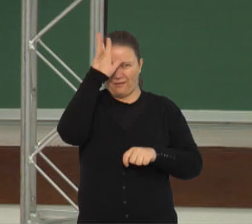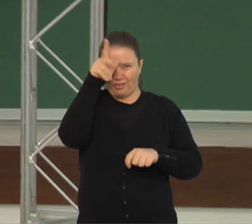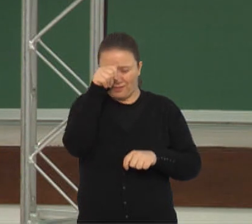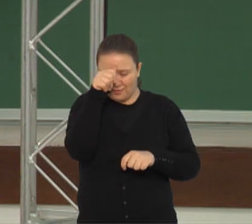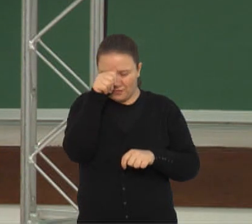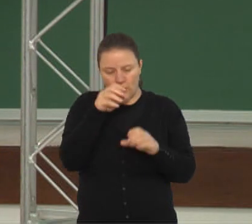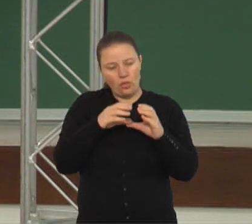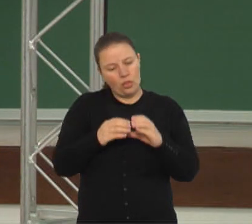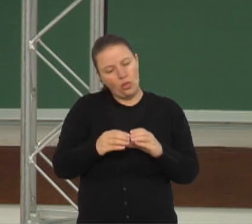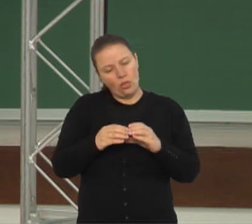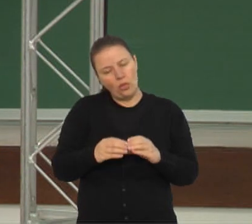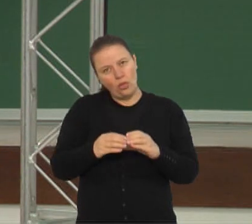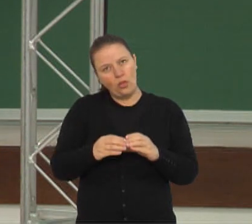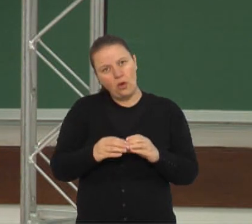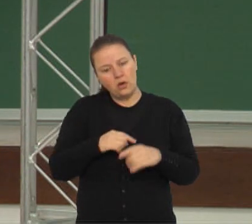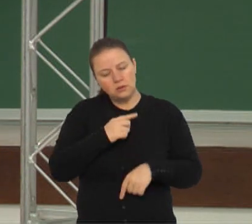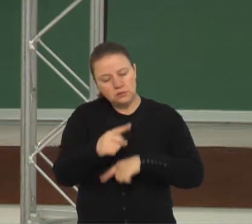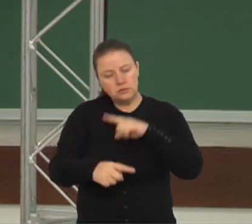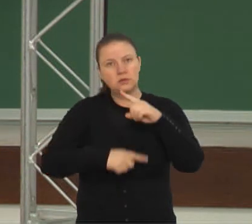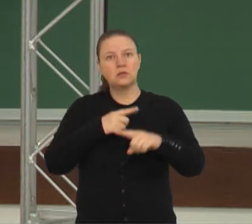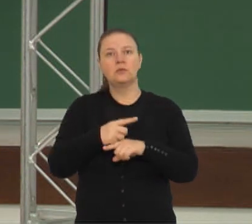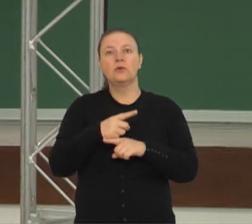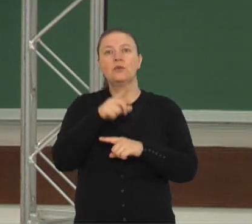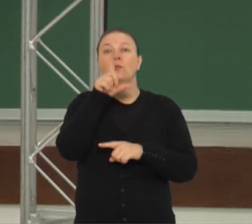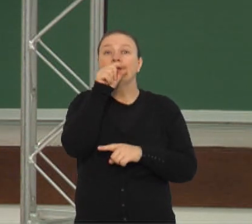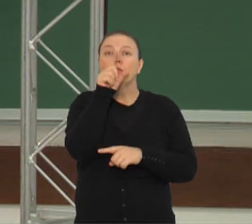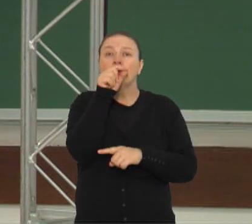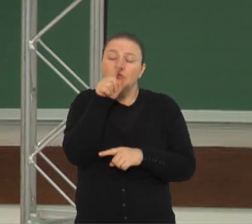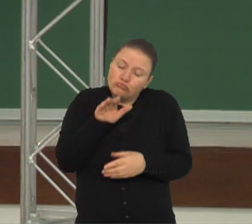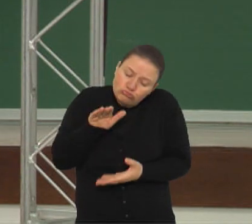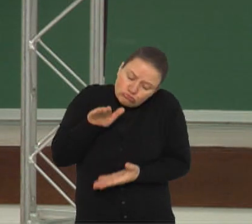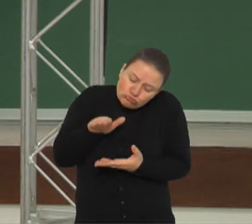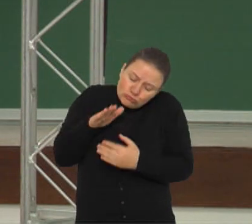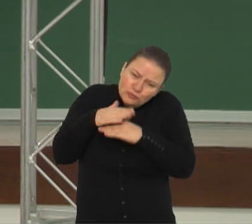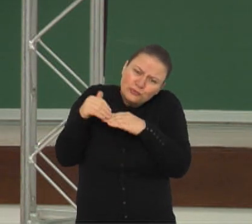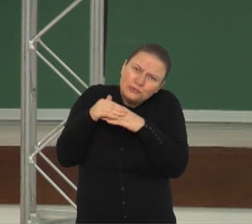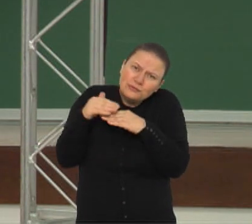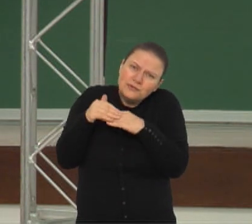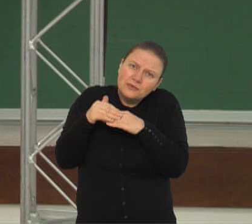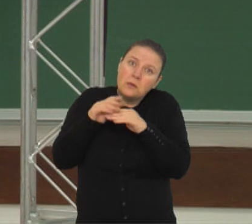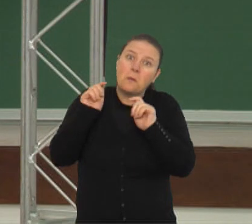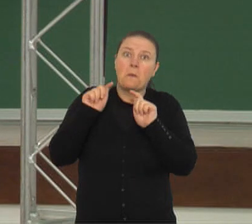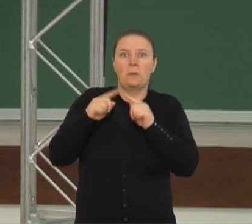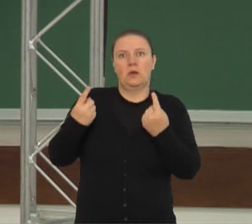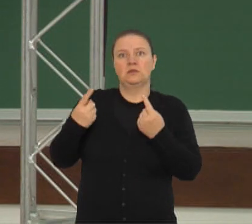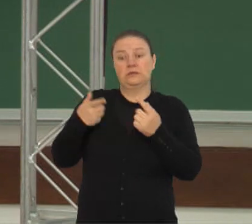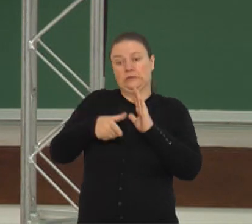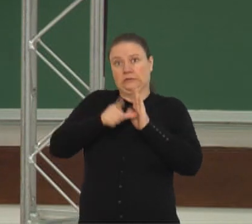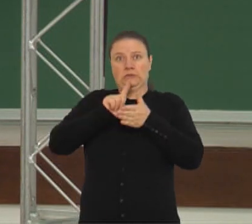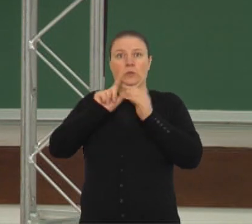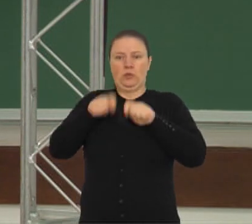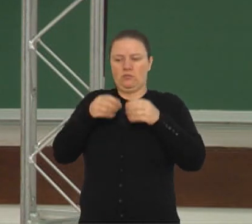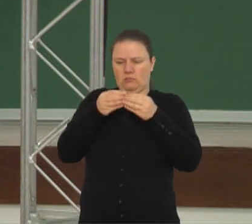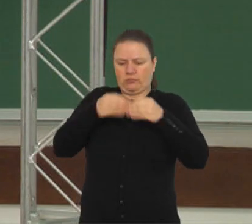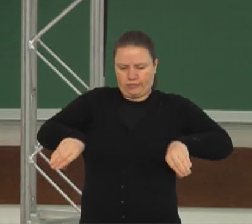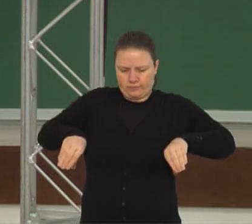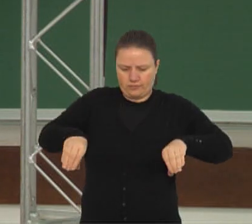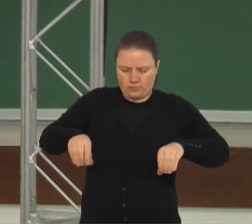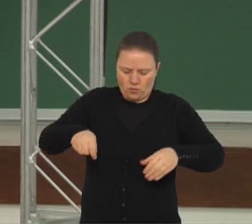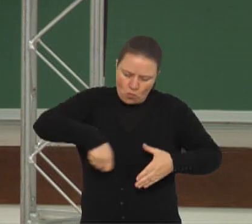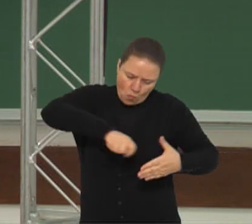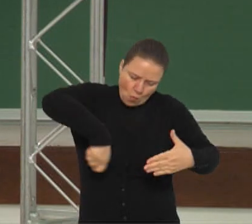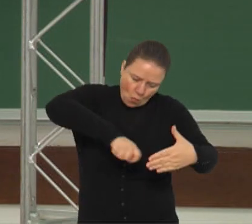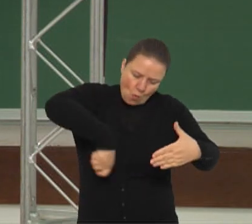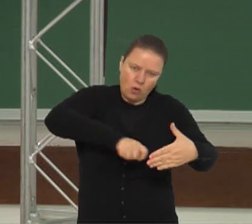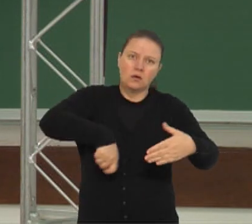e virar um omelete. Então, ele pode vir a ser muitas coisas. E o ato? O ato é quando ele